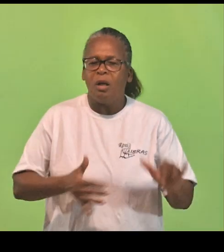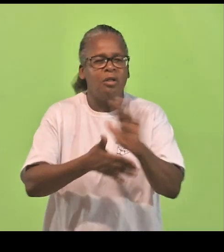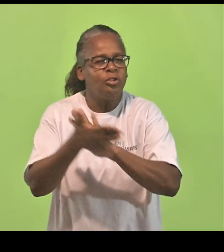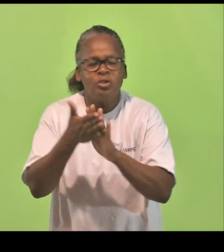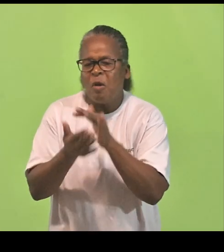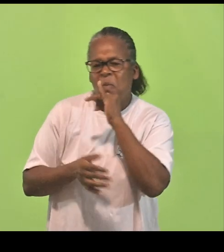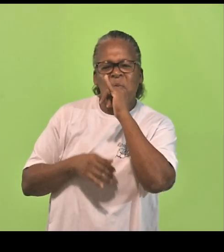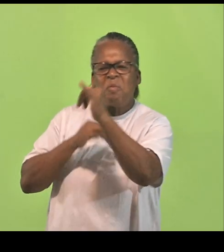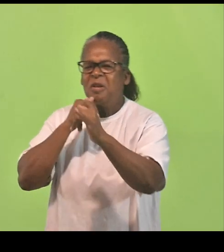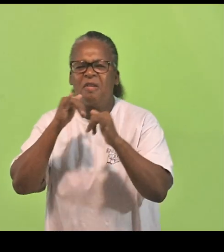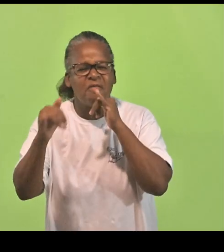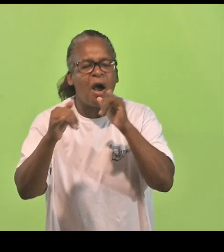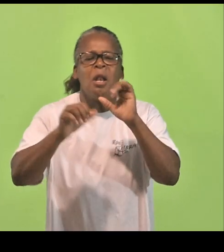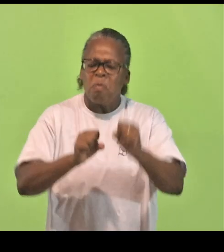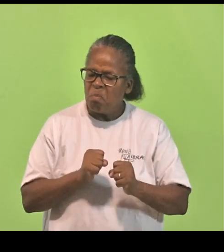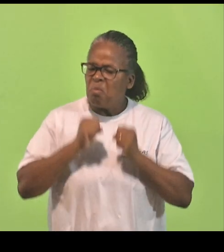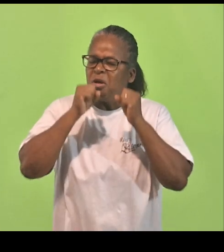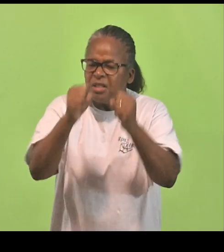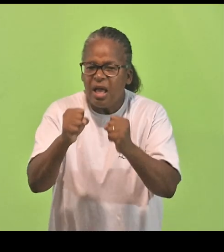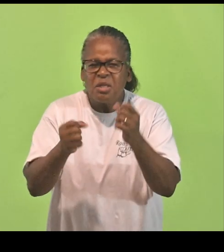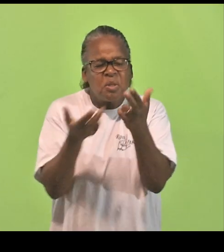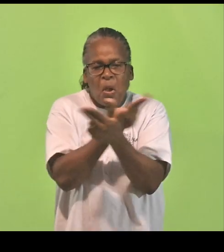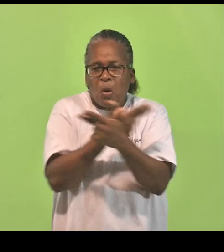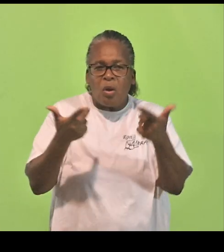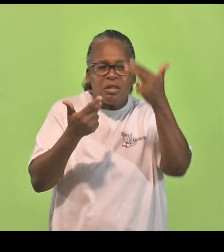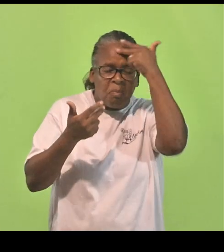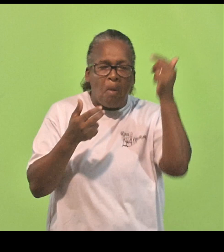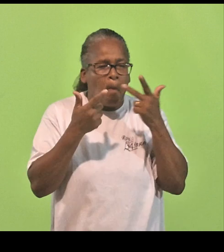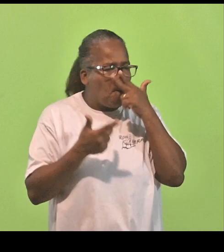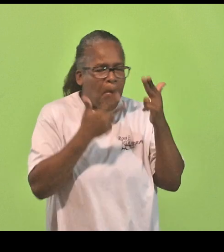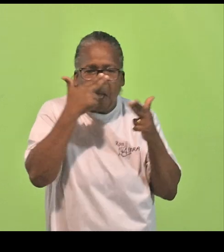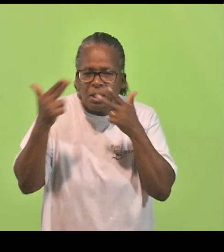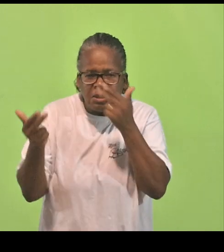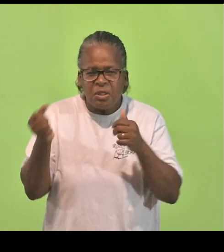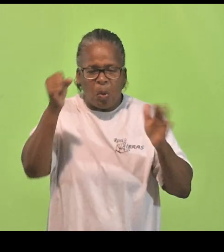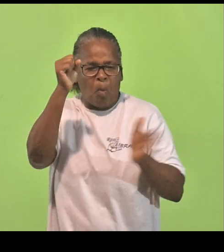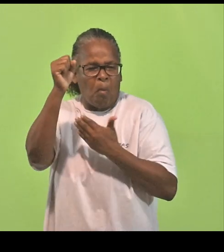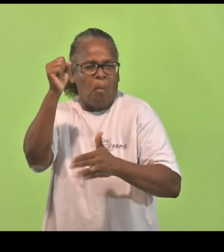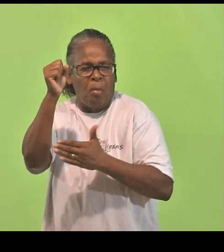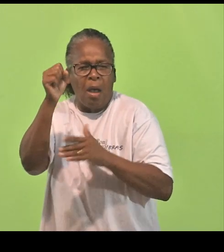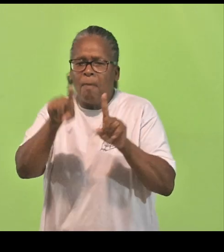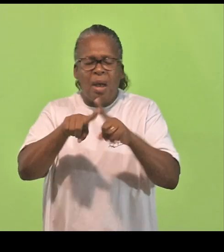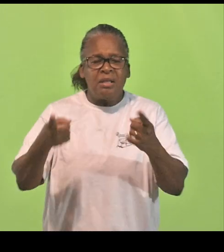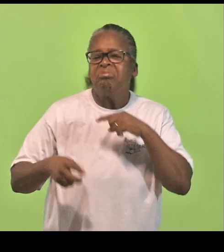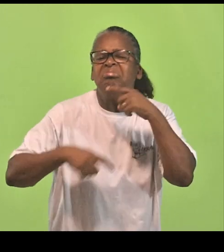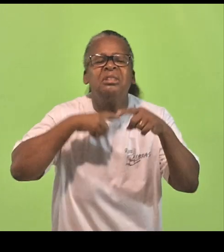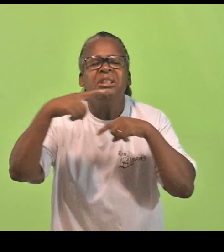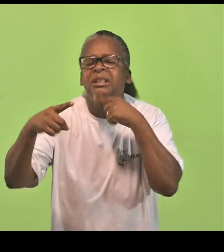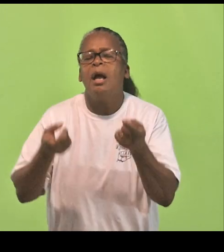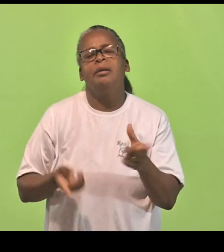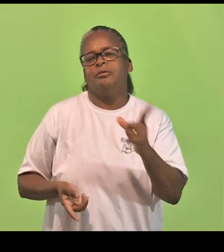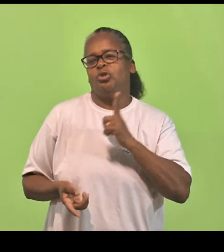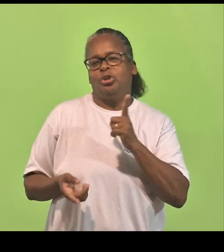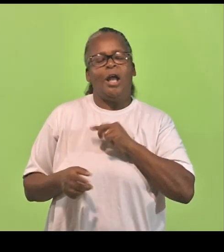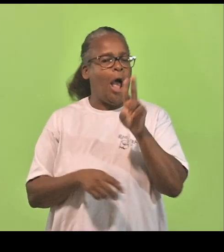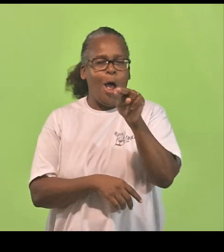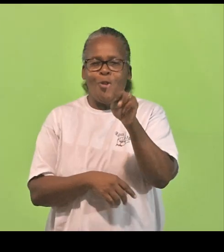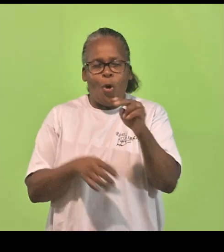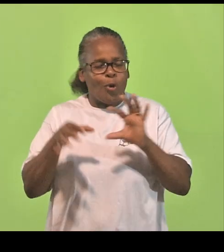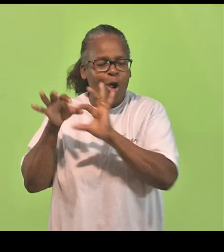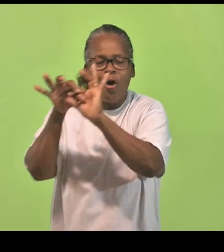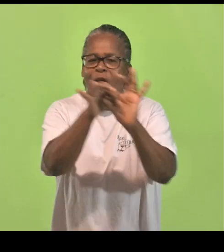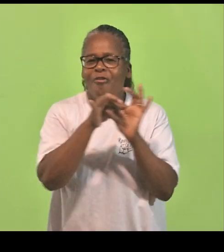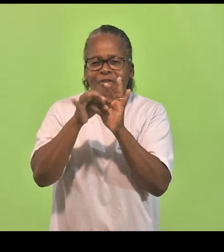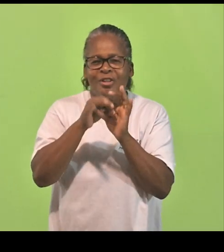que sustentasse algo minimamente parecido com isso. Mais importante, nenhum dos integrantes do lineamento jamais esteve envolvido